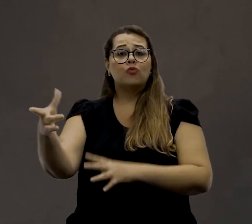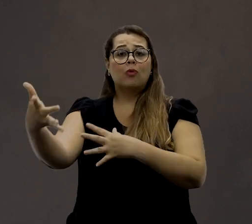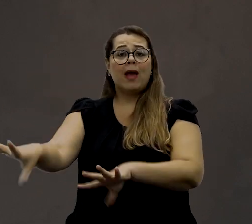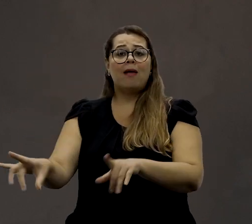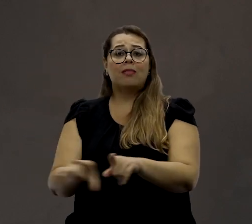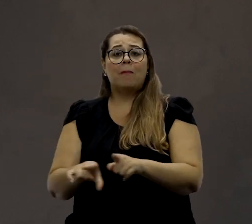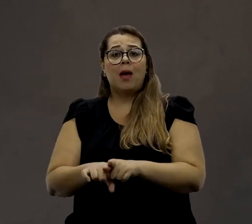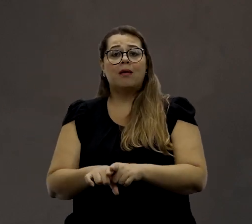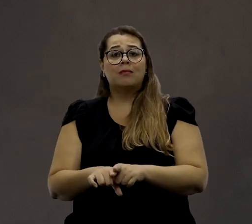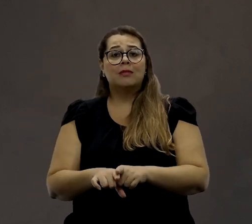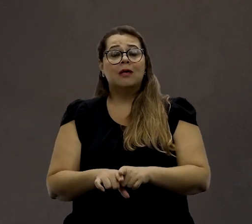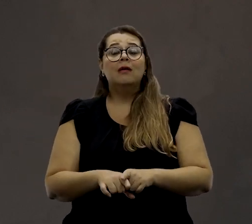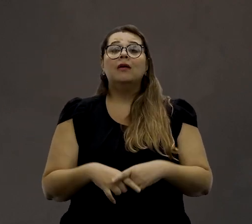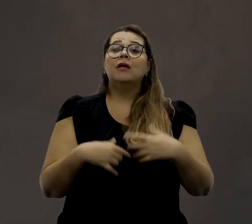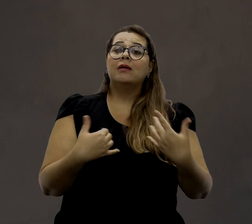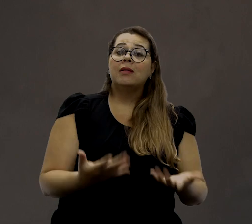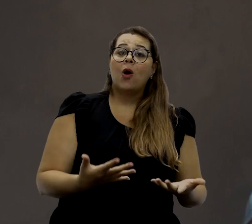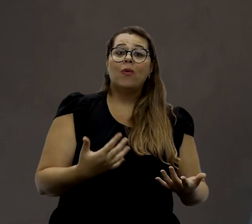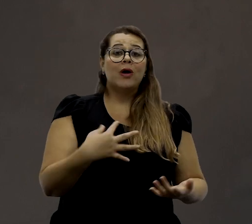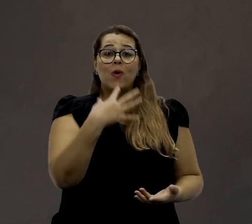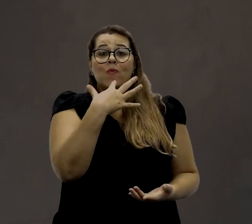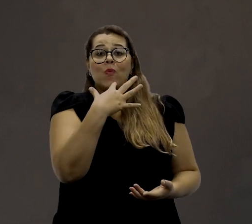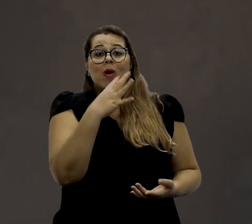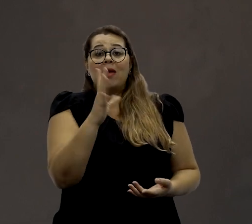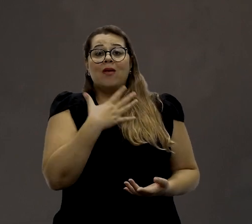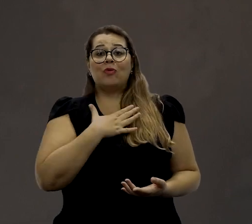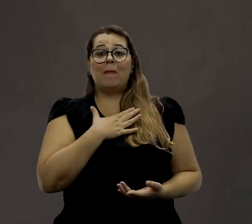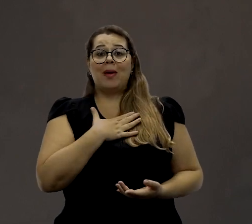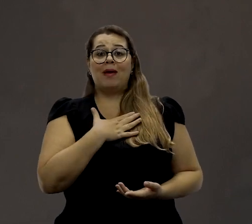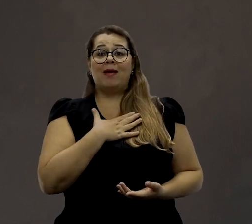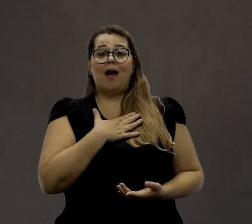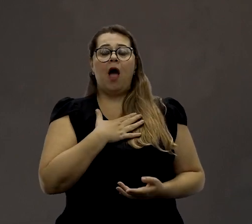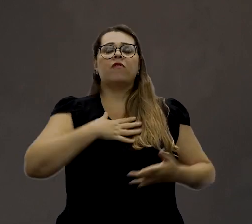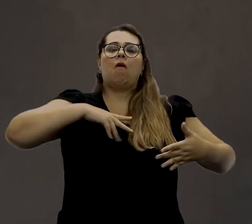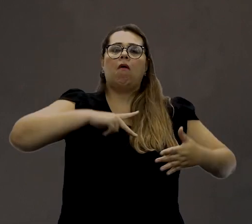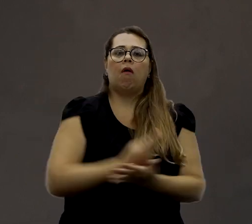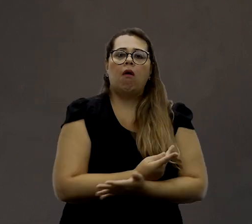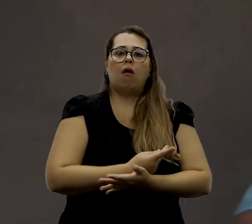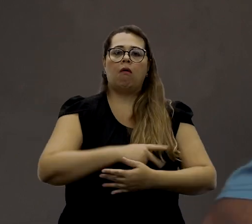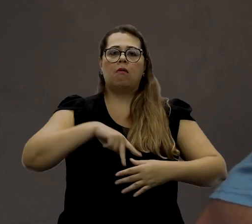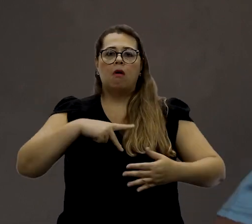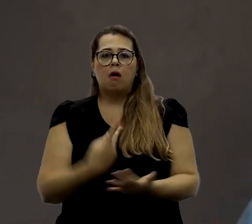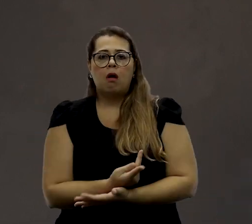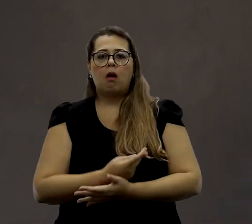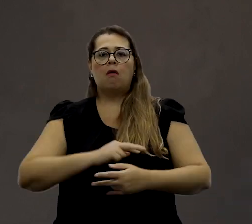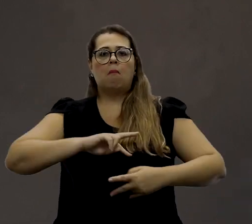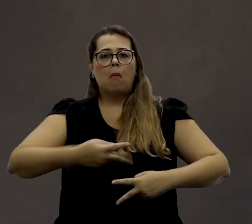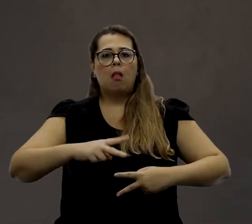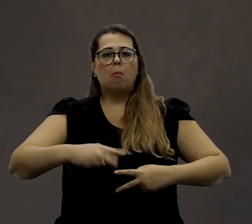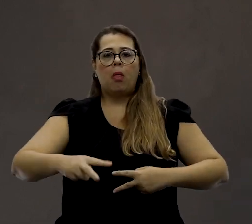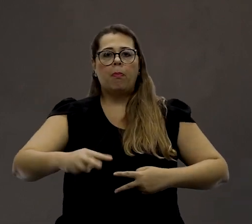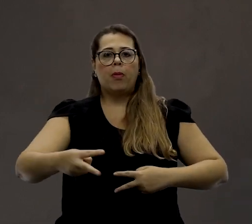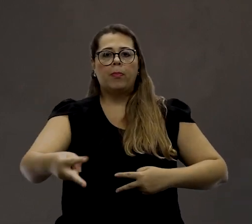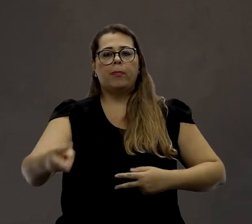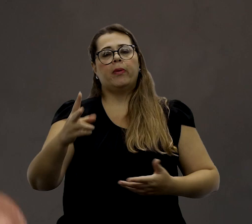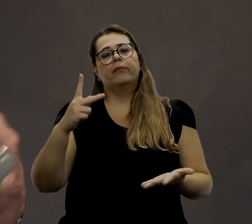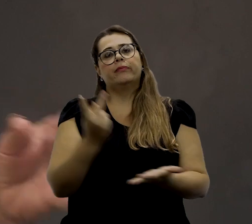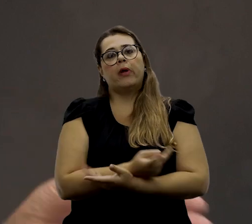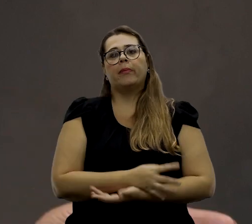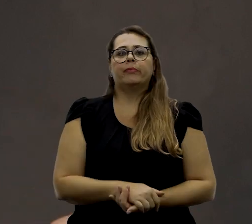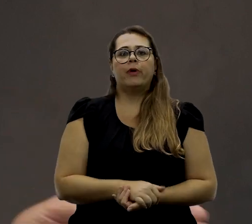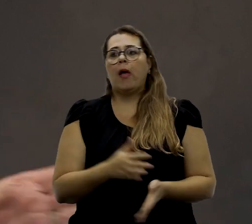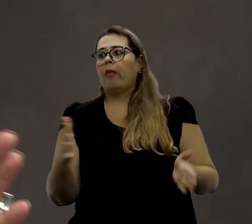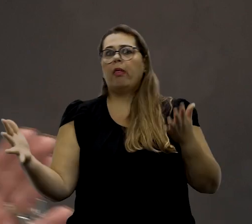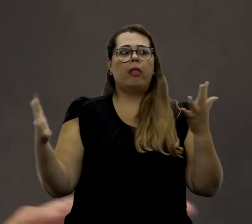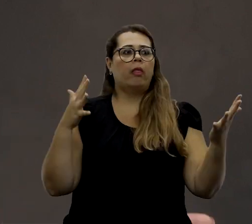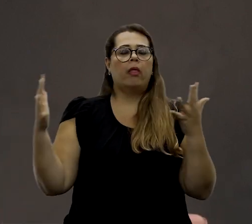aquilo que o outro quer. E muitas vezes também esse desconhecimento, e daí fica numa errância que a gente chama, né? A pessoa vai para